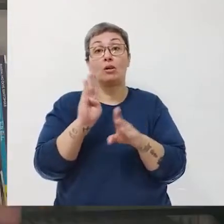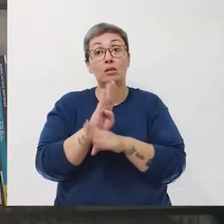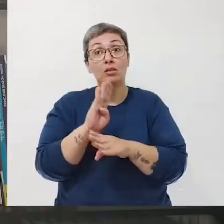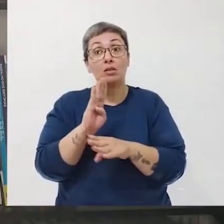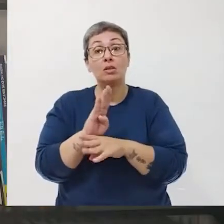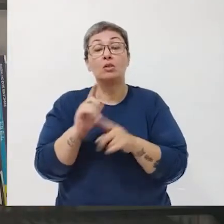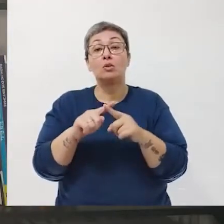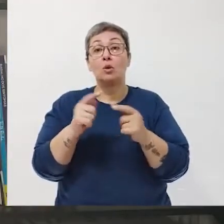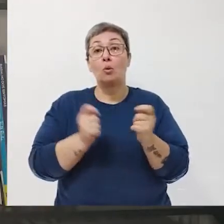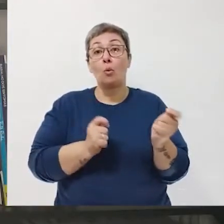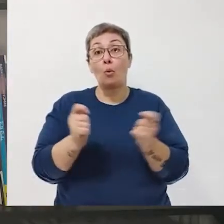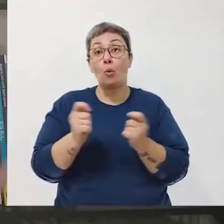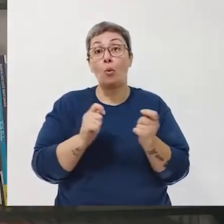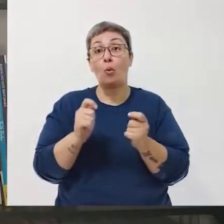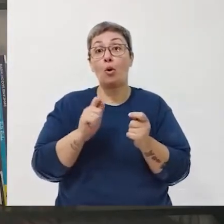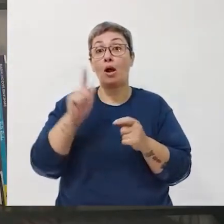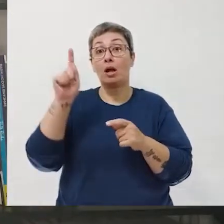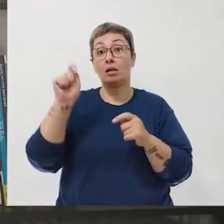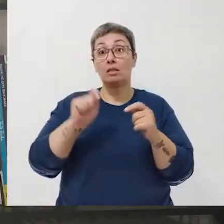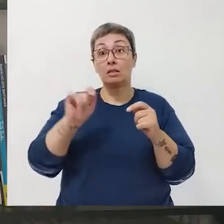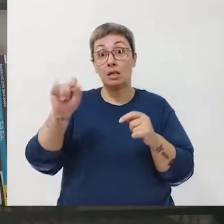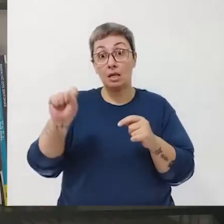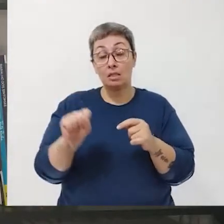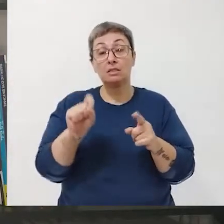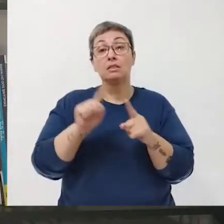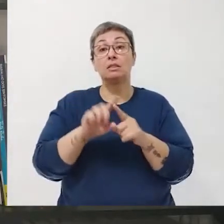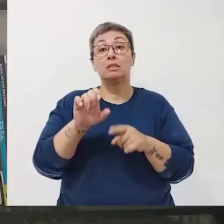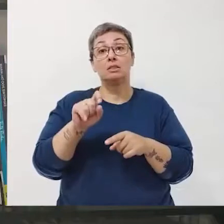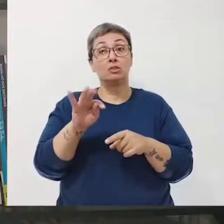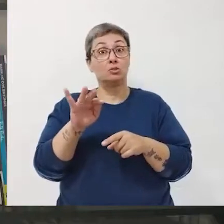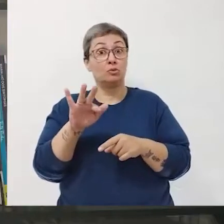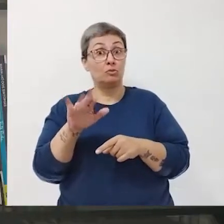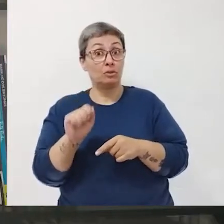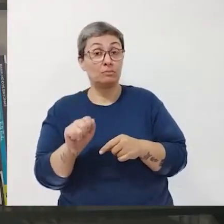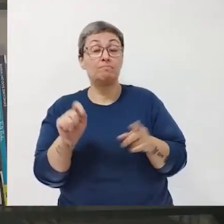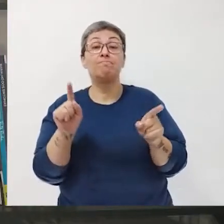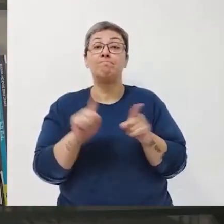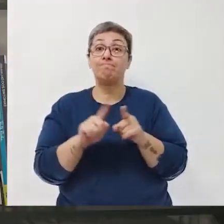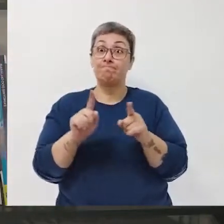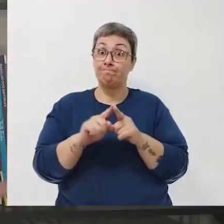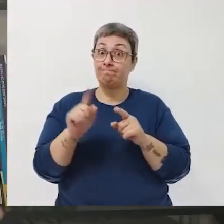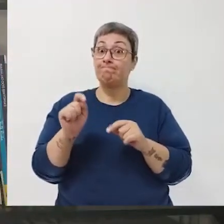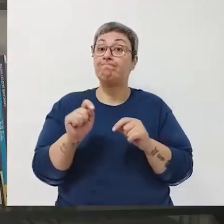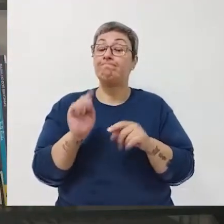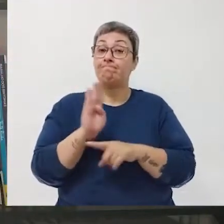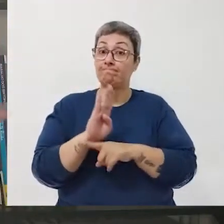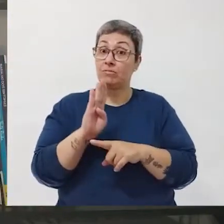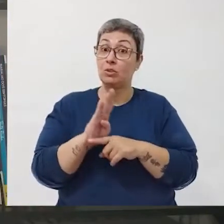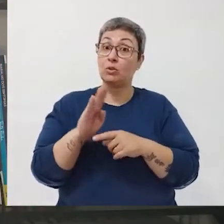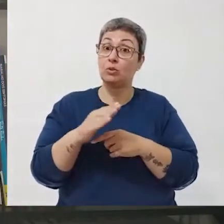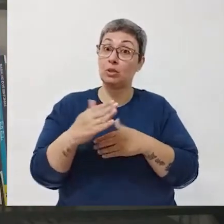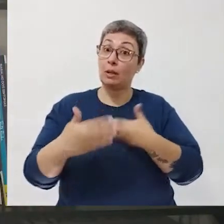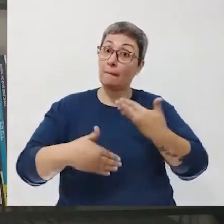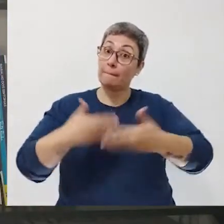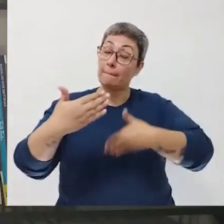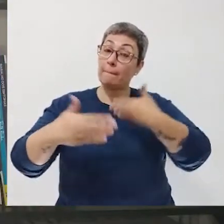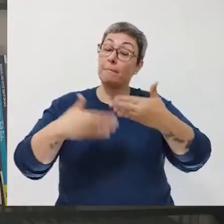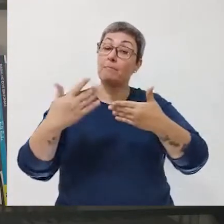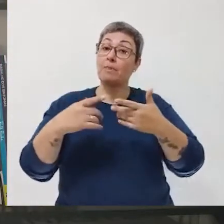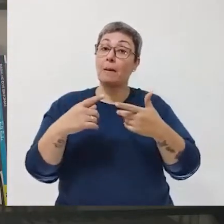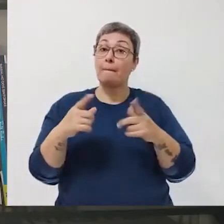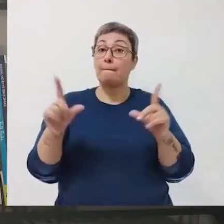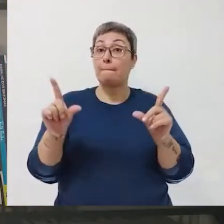com o controle da emissão de gases de efeito estufa e colaborar com a promoção de práticas